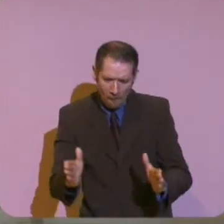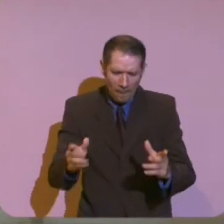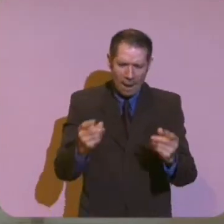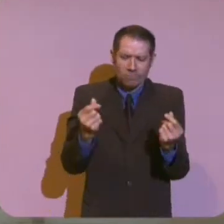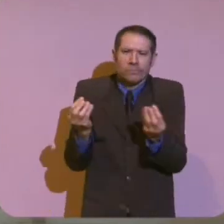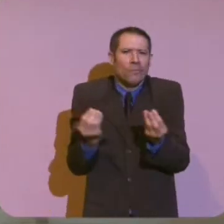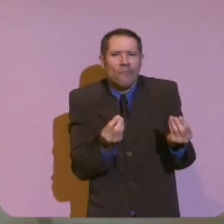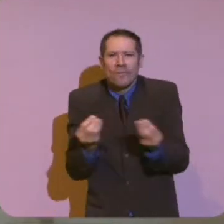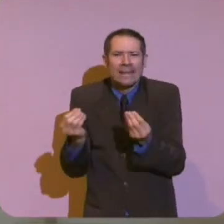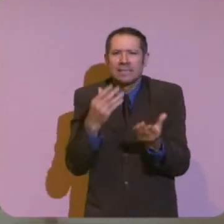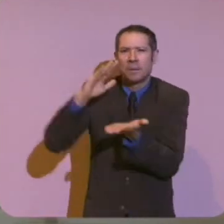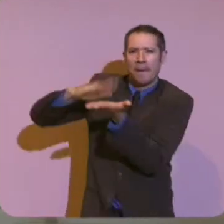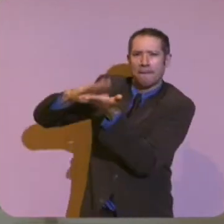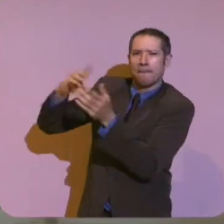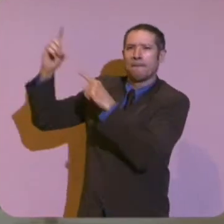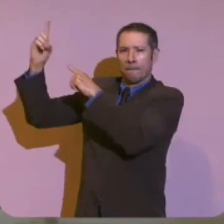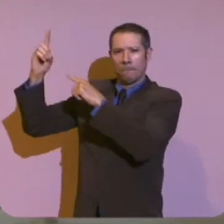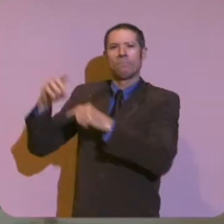dEle.